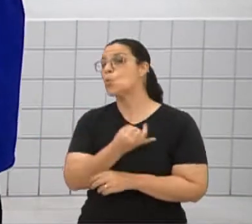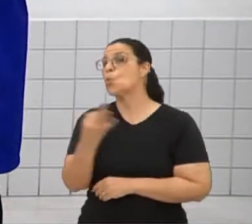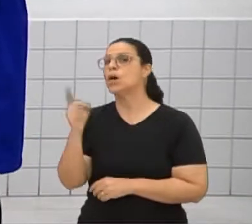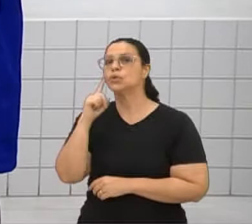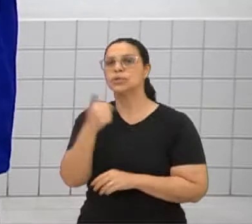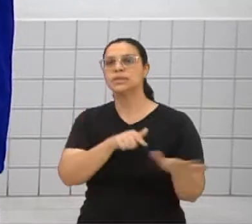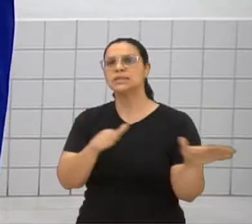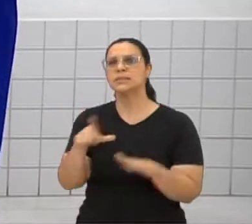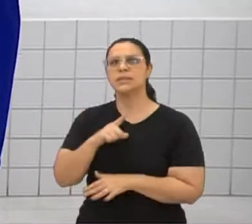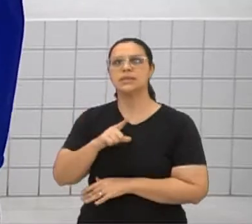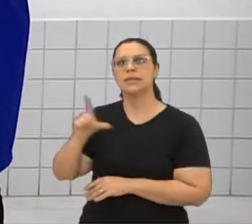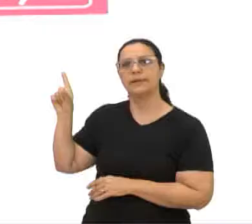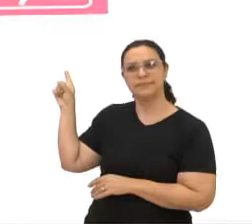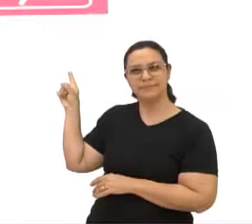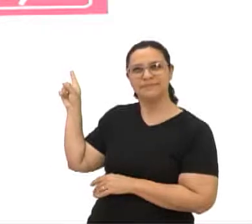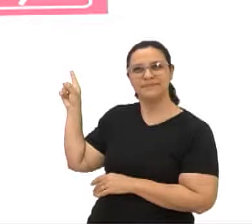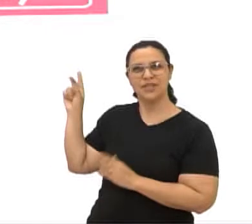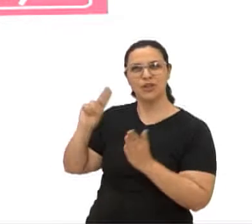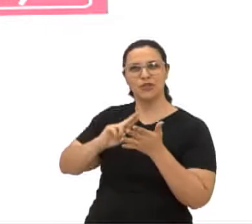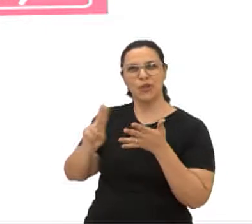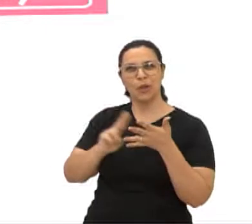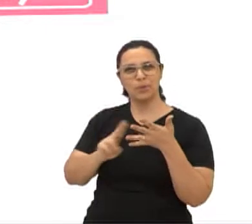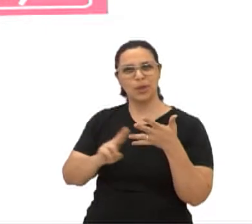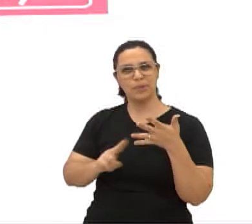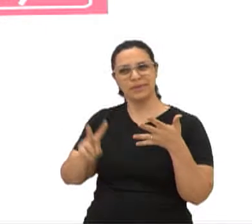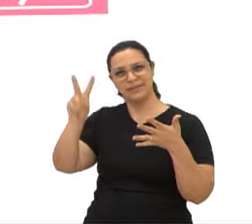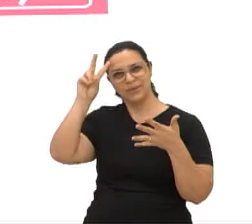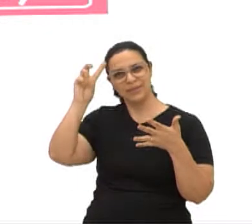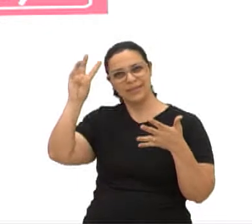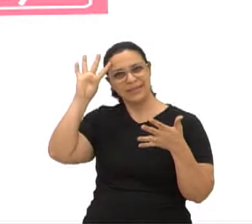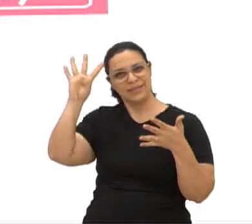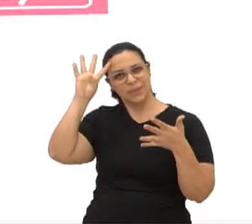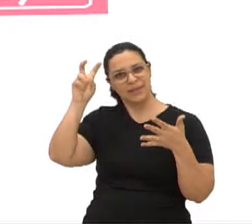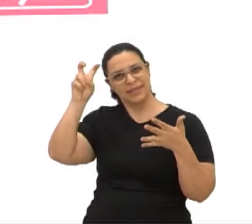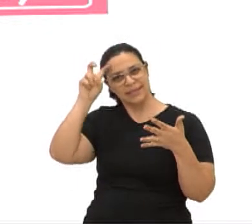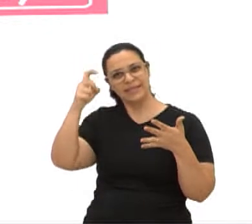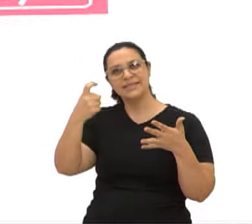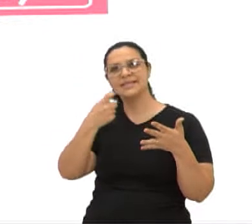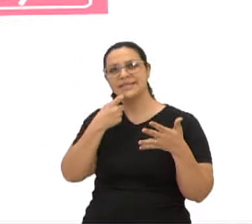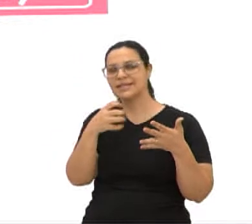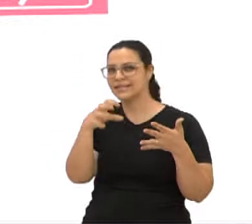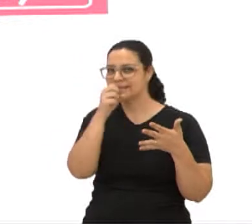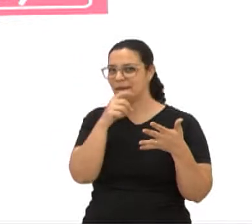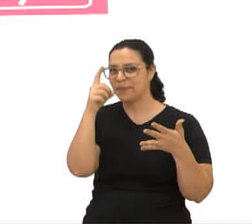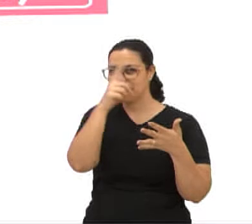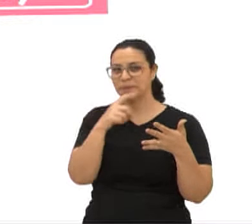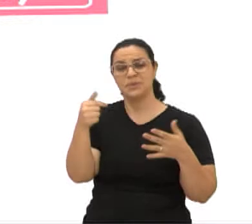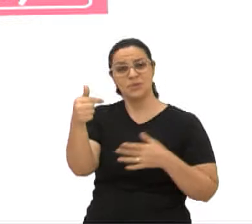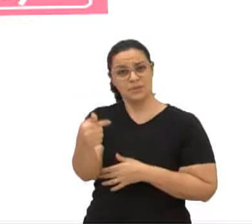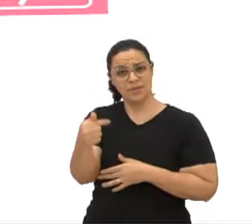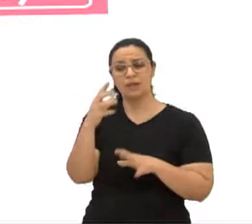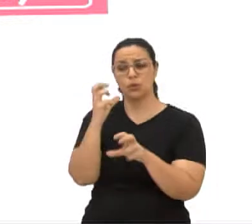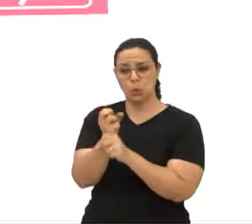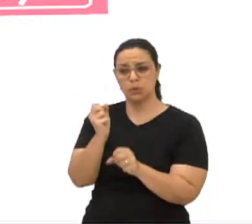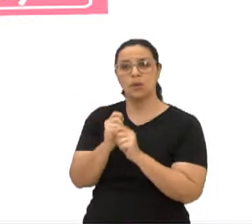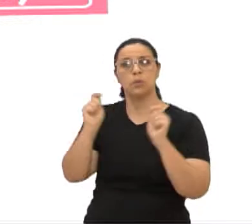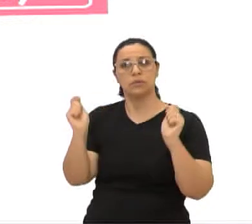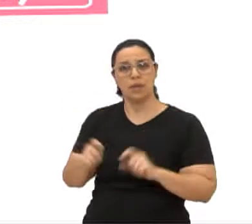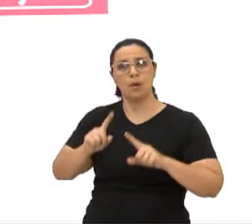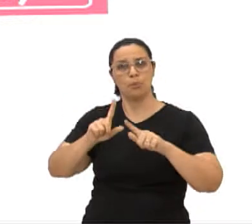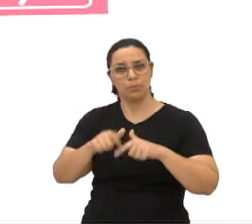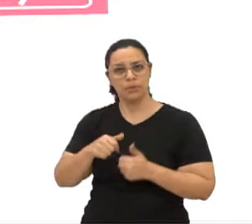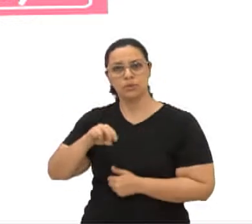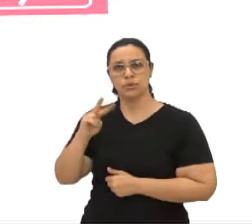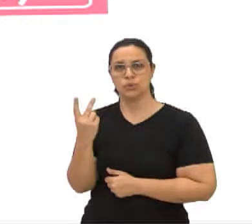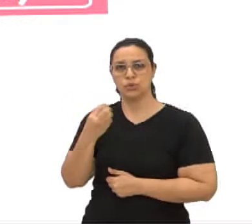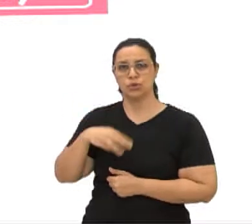semana nós temos esse olha ele mande suas de Wesley thursday Friday saturday Sunday contável então